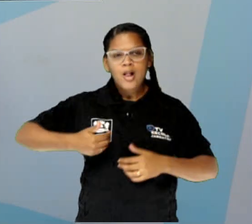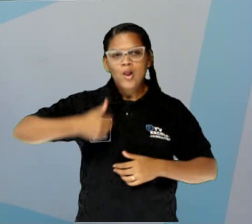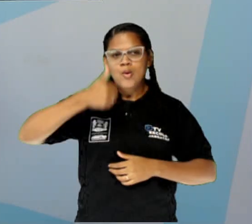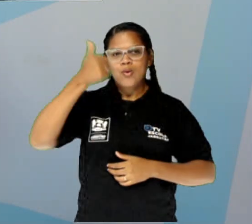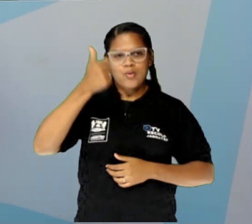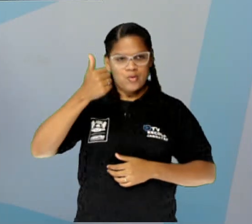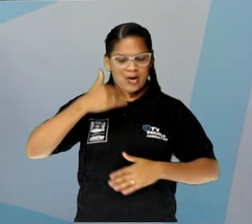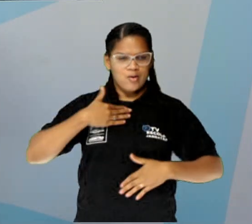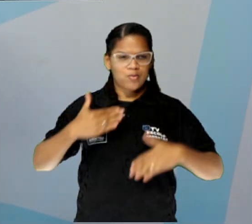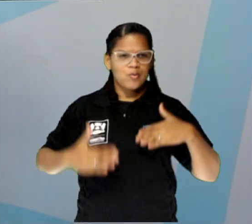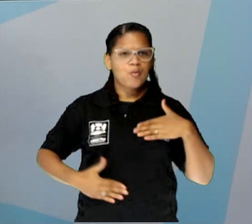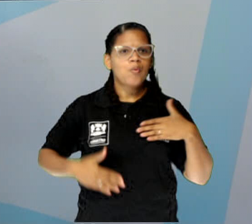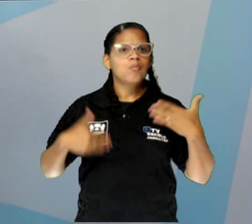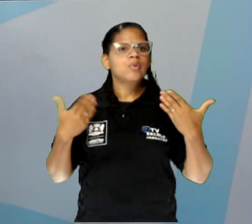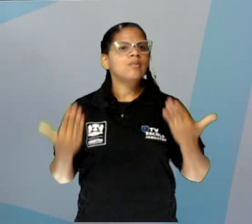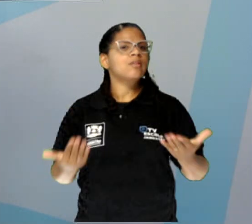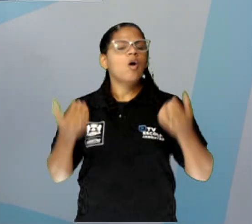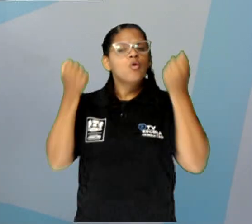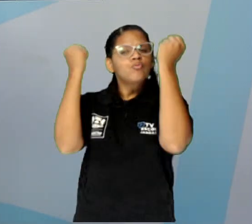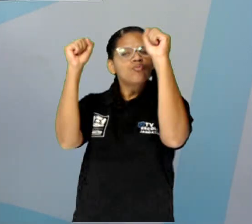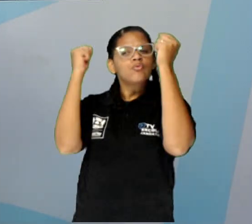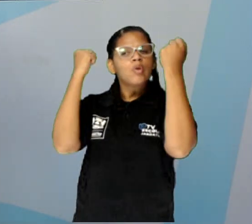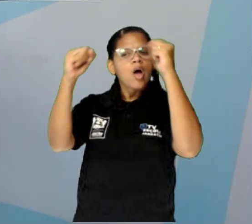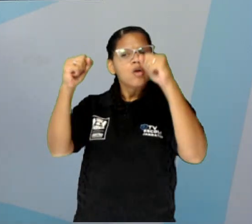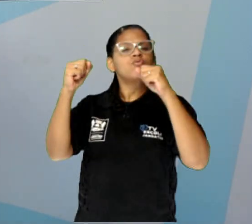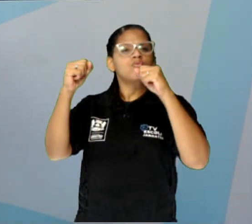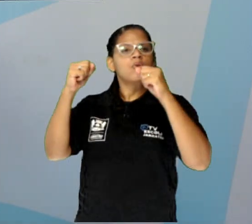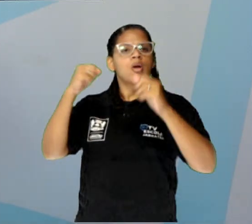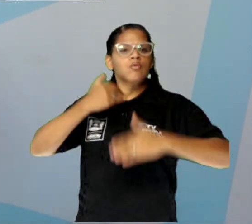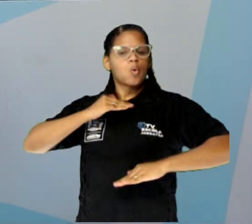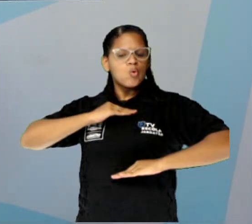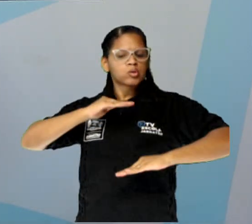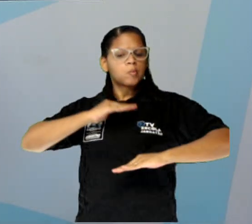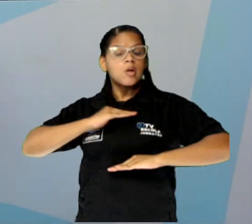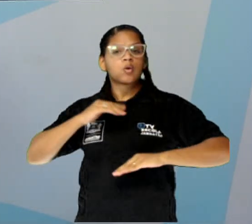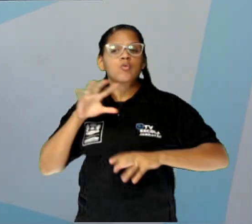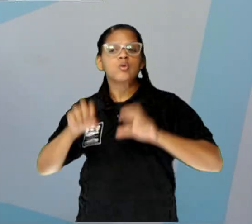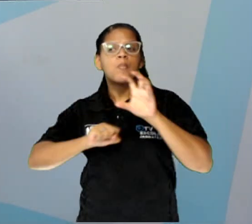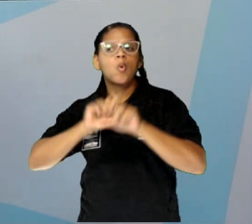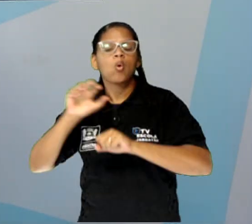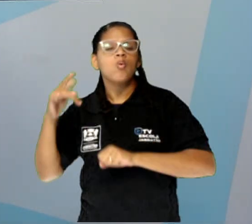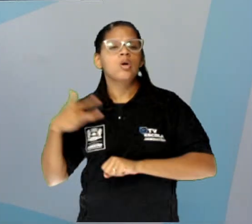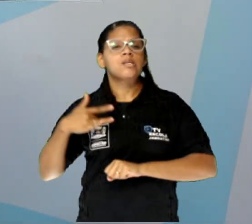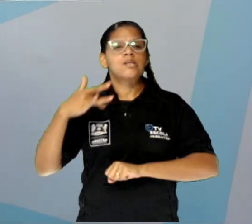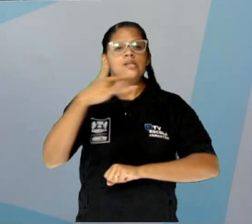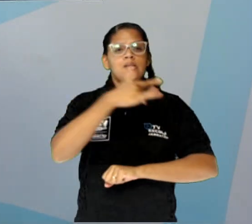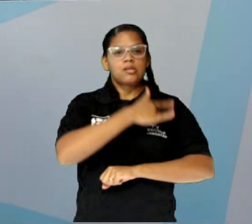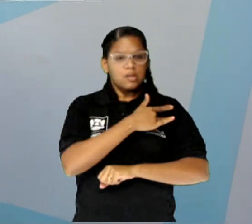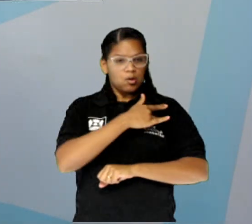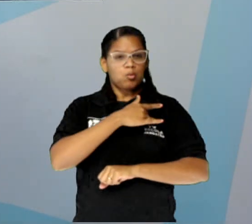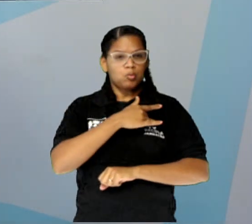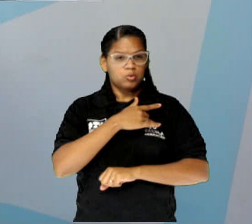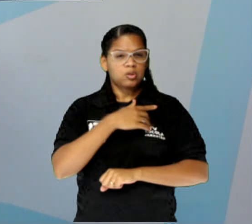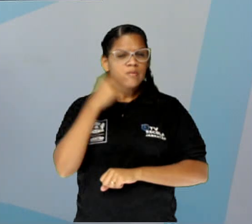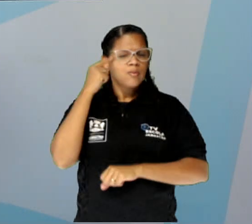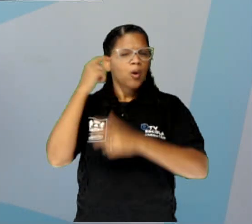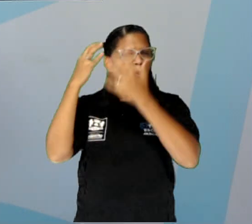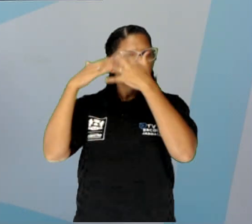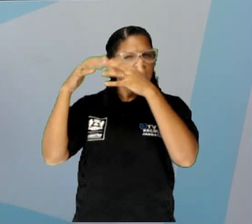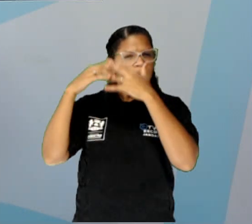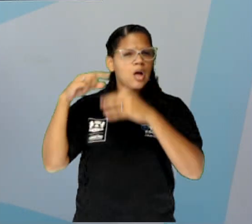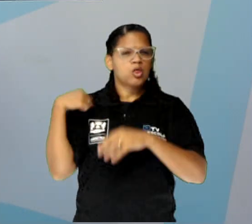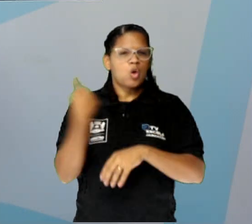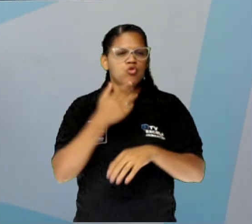ginástica de condicionamento é isso, é quando você busca saúde. Já pensou a esse tempo que a gente fica em casa e a gente não busca